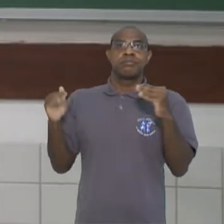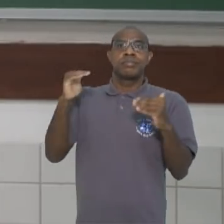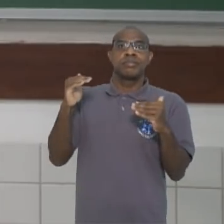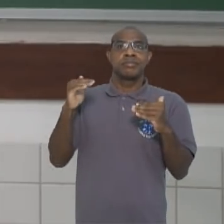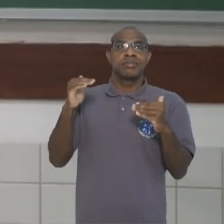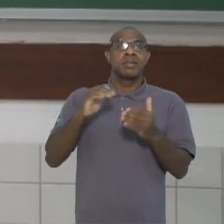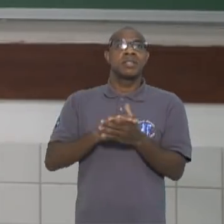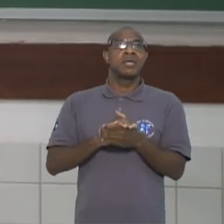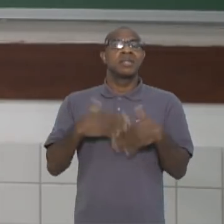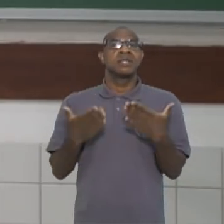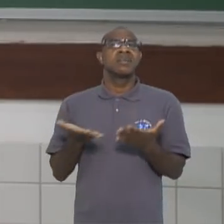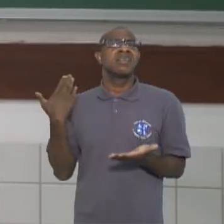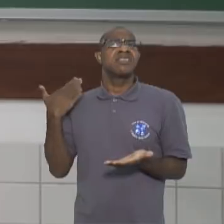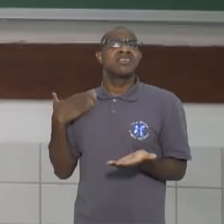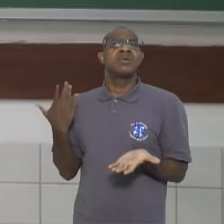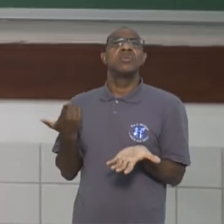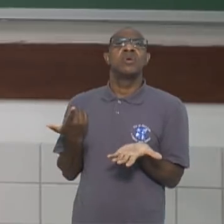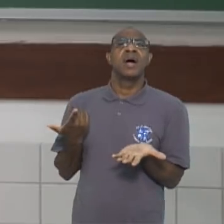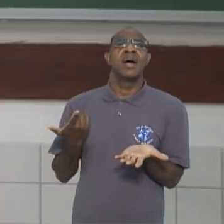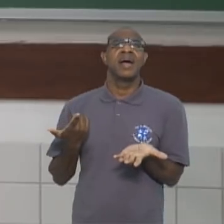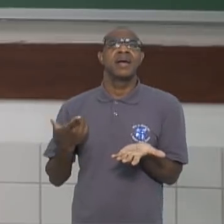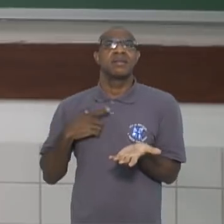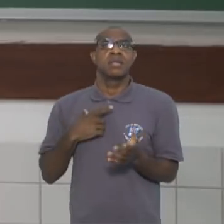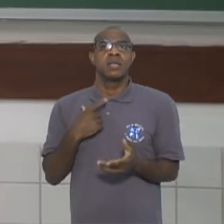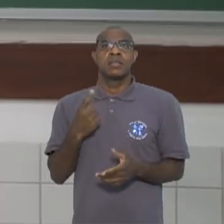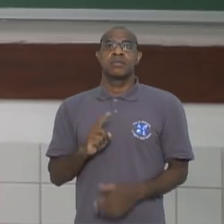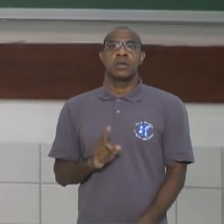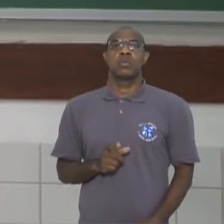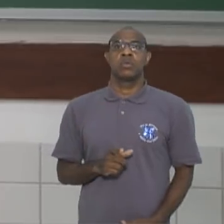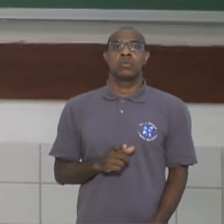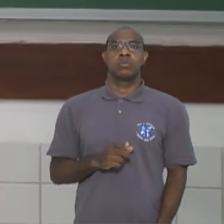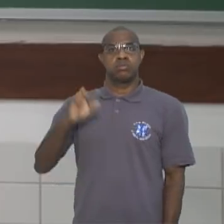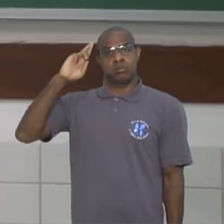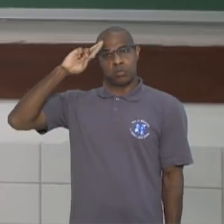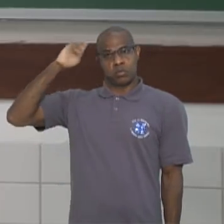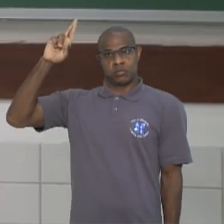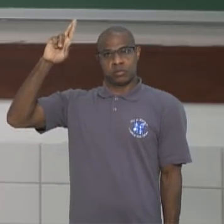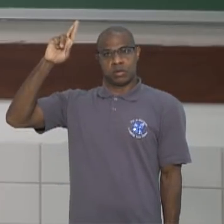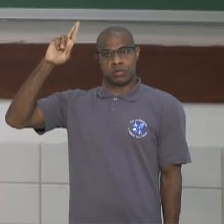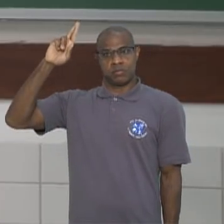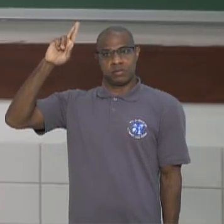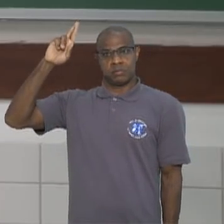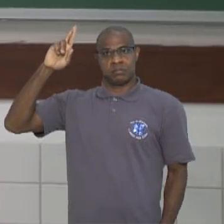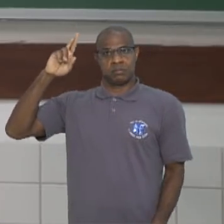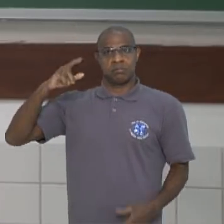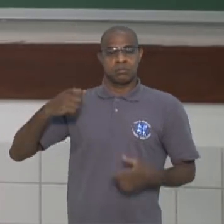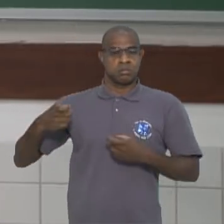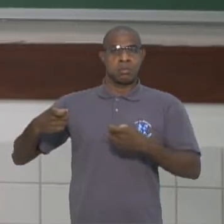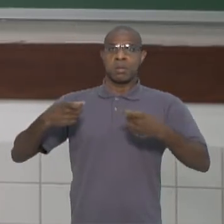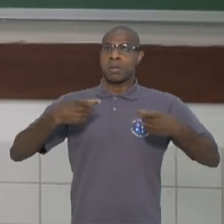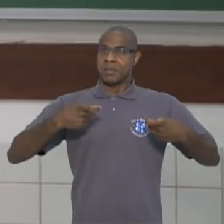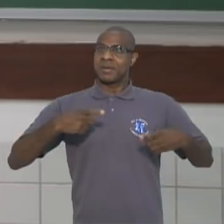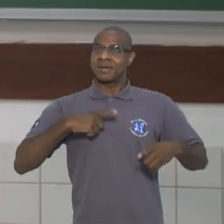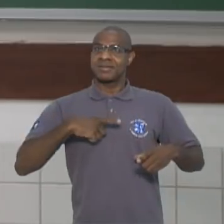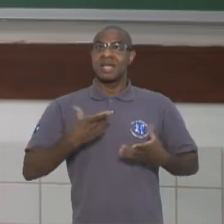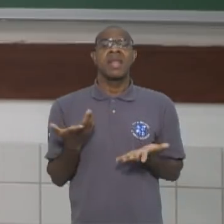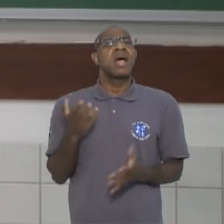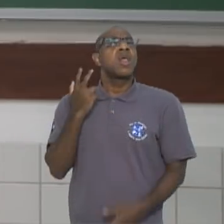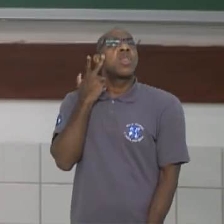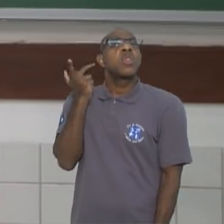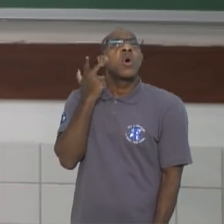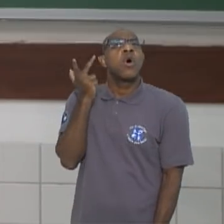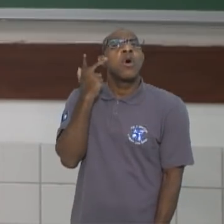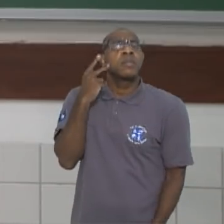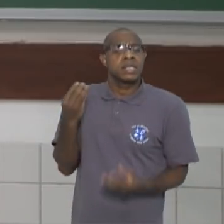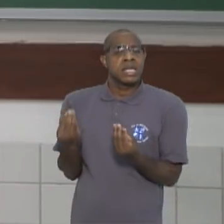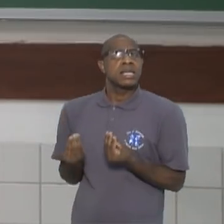aqueles pactos de honra entre o seu líder, né, o chefe guerreiro, e o seu guerreiro, aonde era comum eles fazerem doações